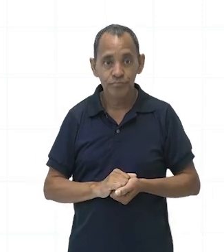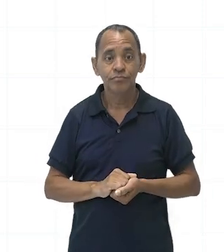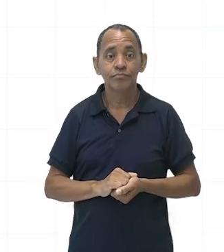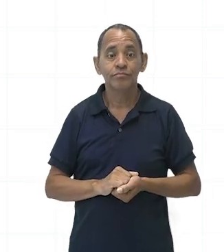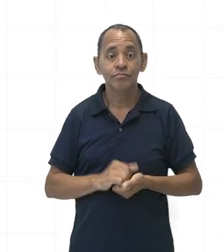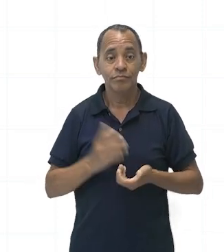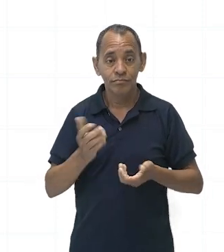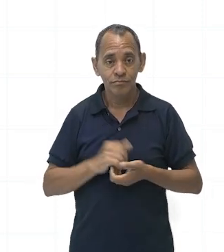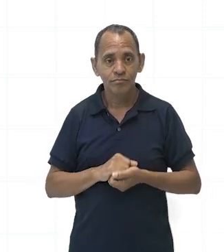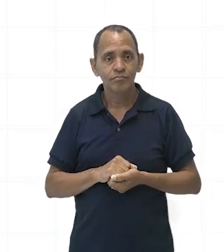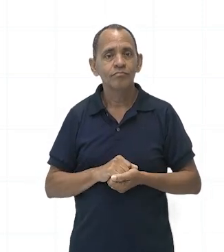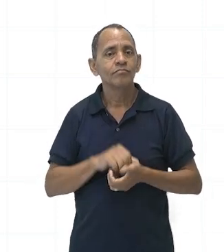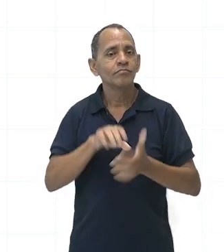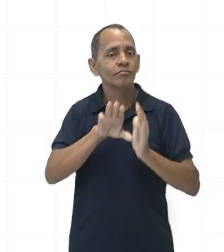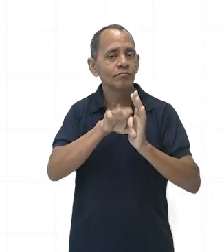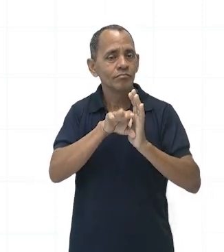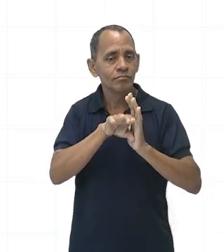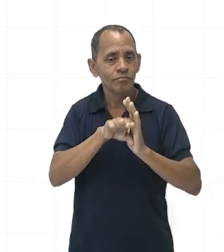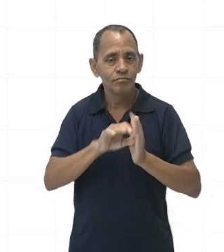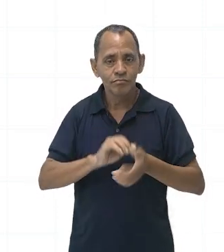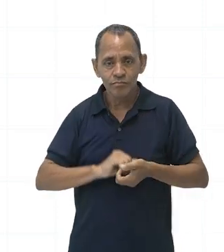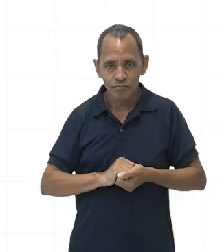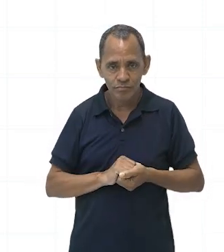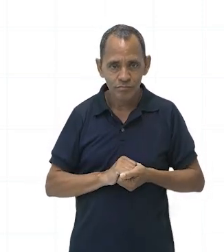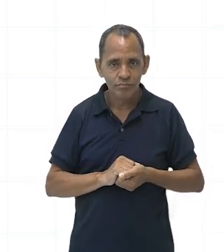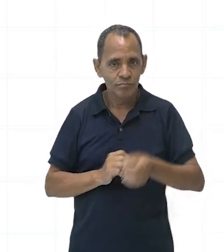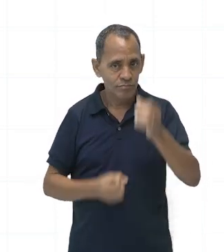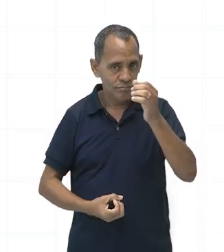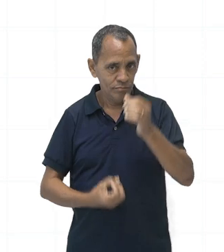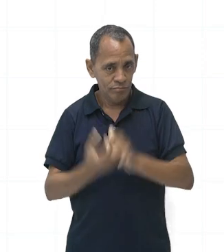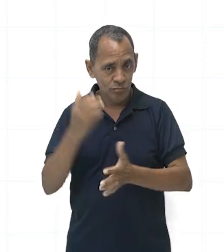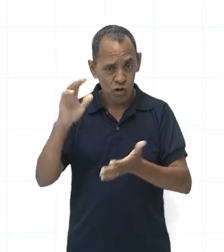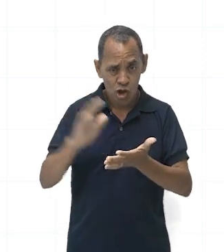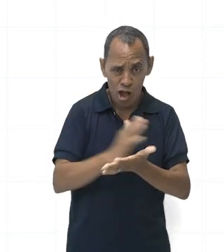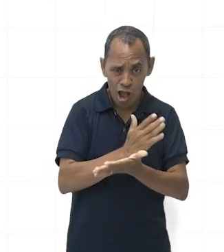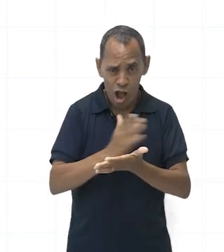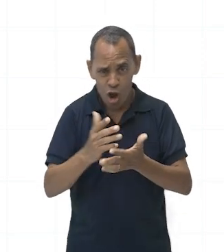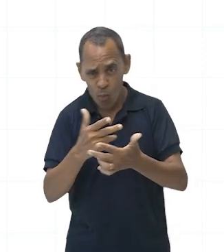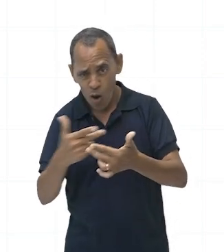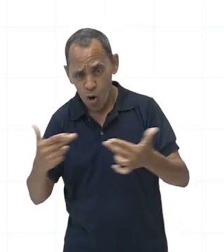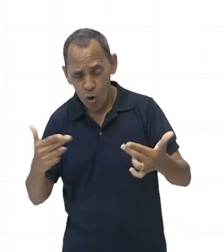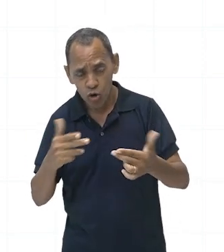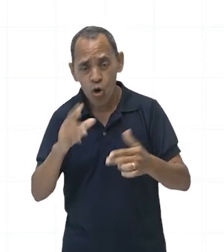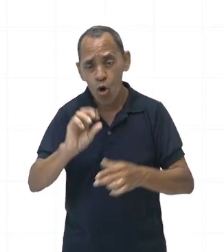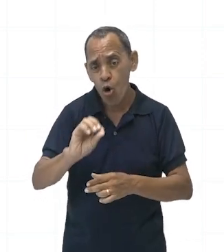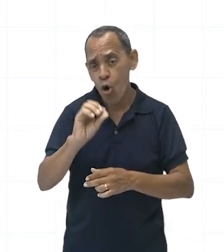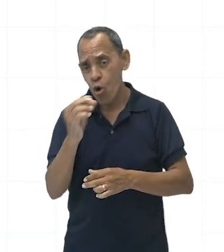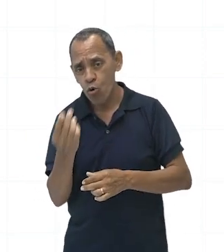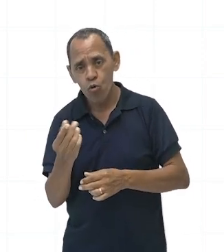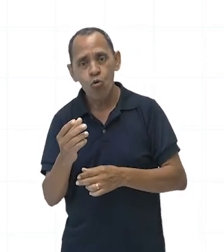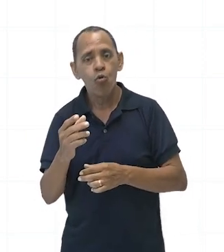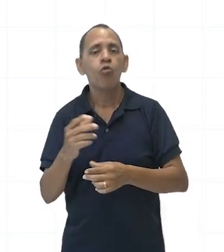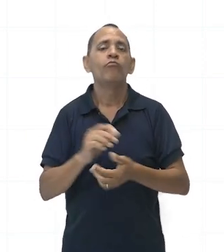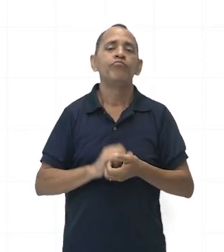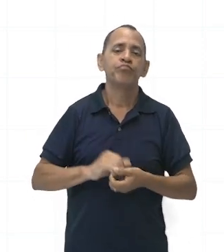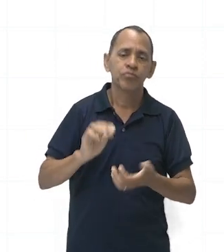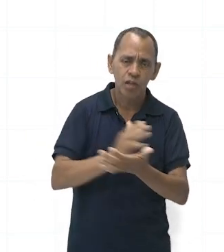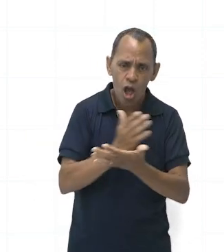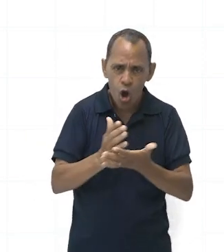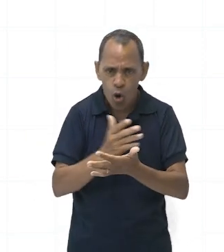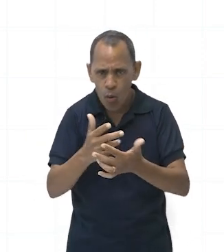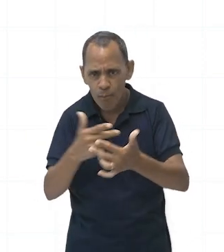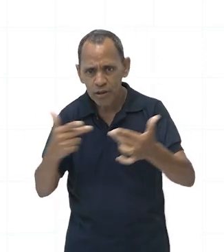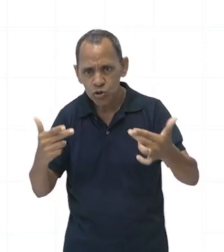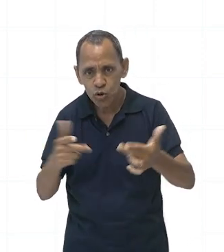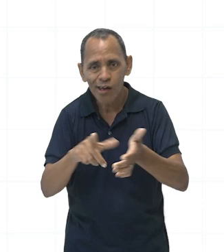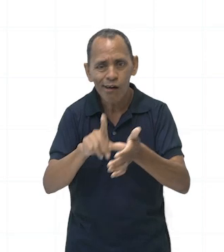Muito bem. Preconceito é um conceito que criamos de algo ou alguém antes de saber o que